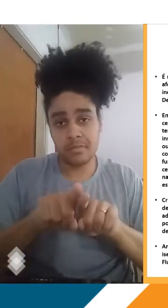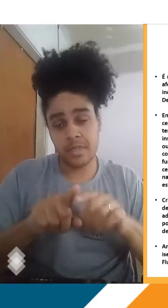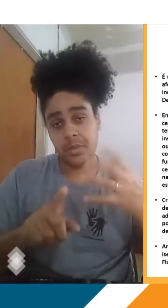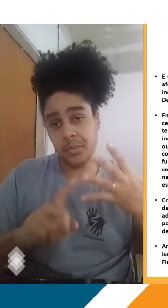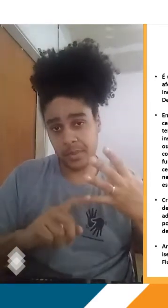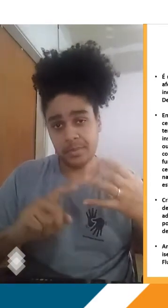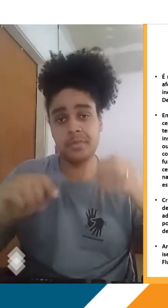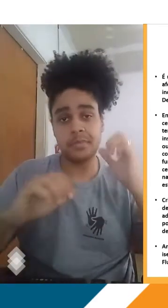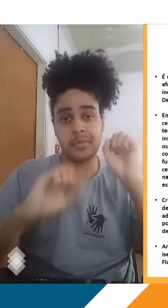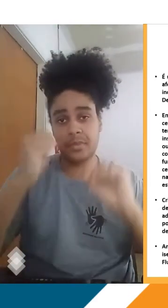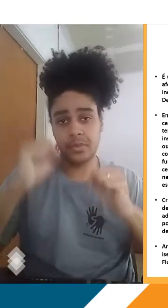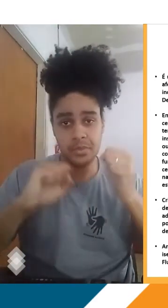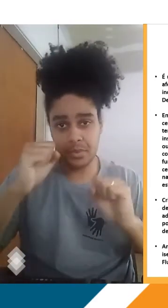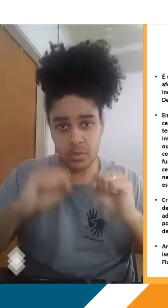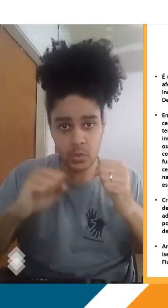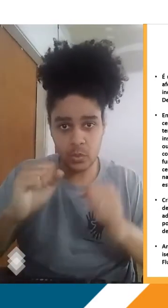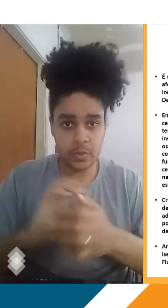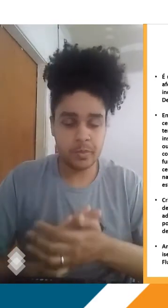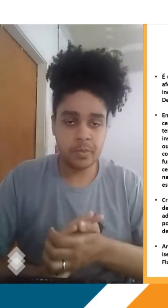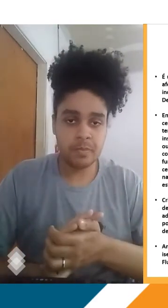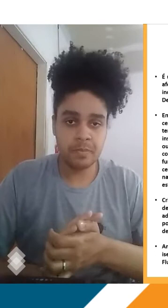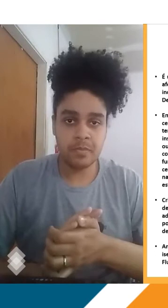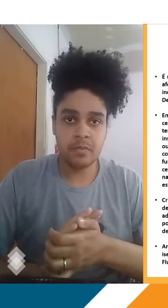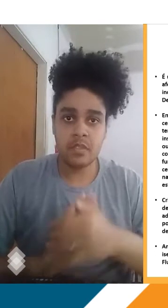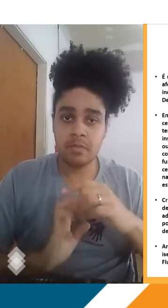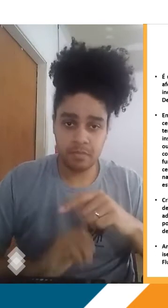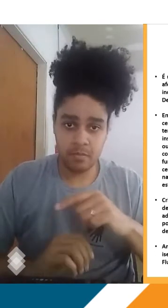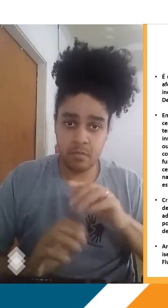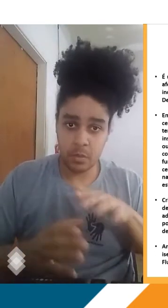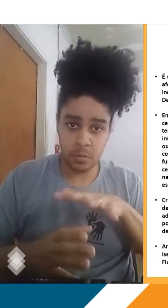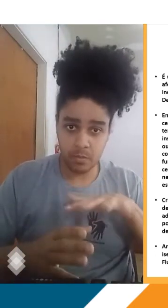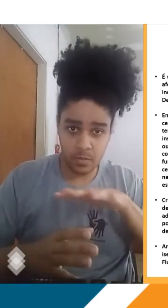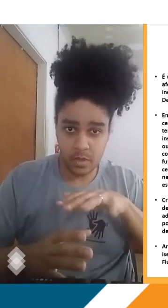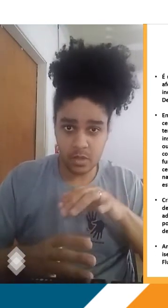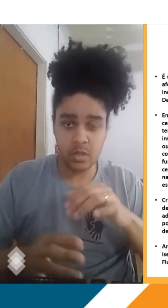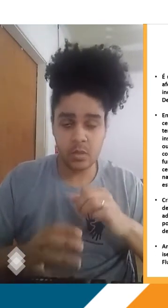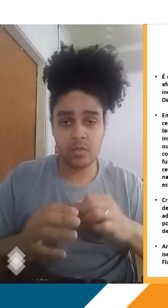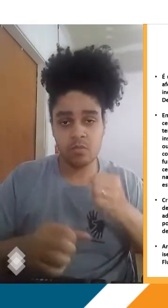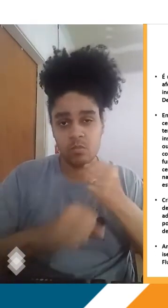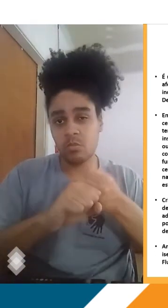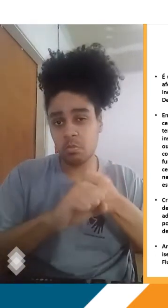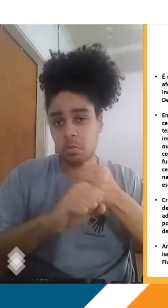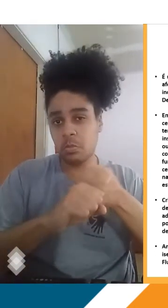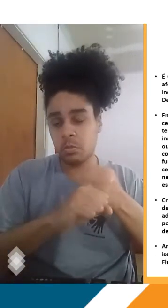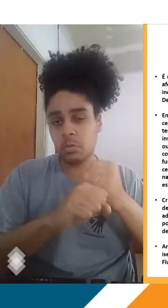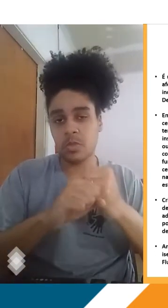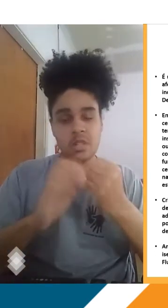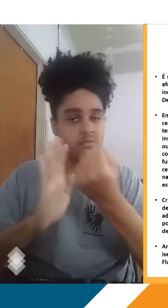industrial, atraindo diversos tipos de indústria, têxtil, metal mecânico. Esta centralidade, construída ao longo dos séculos, levou